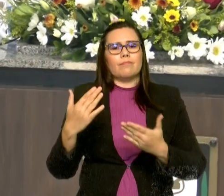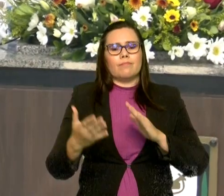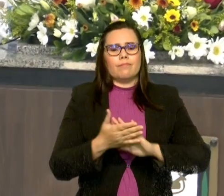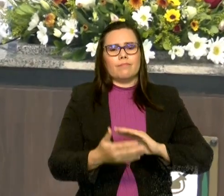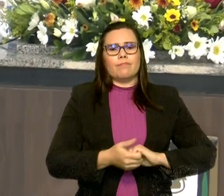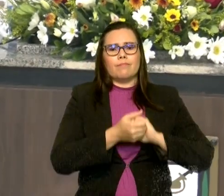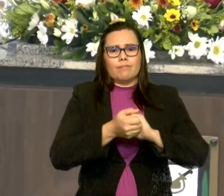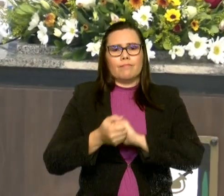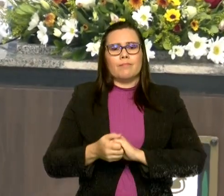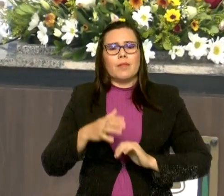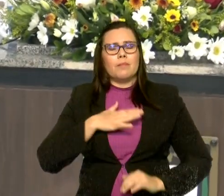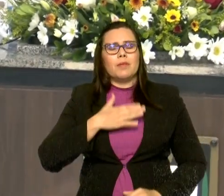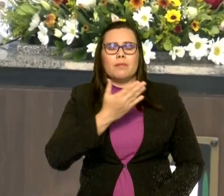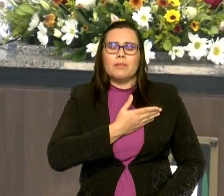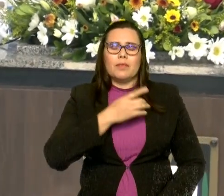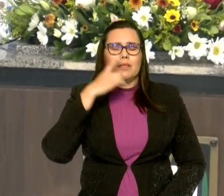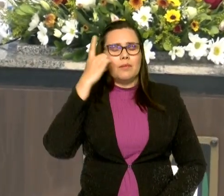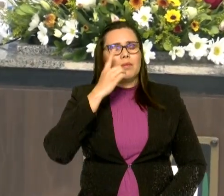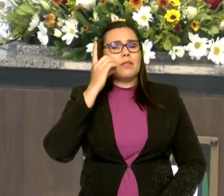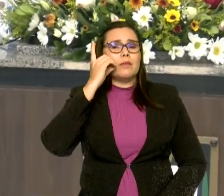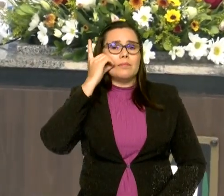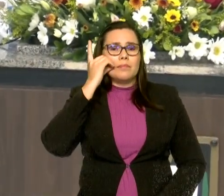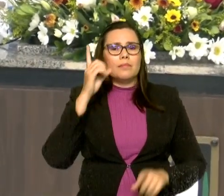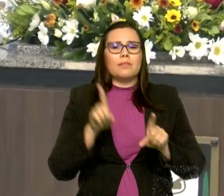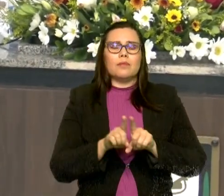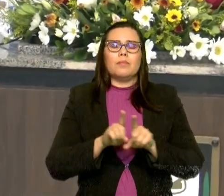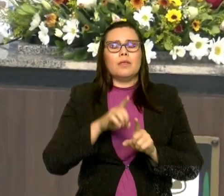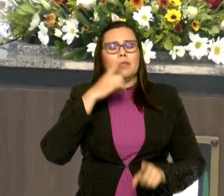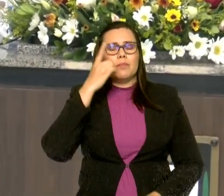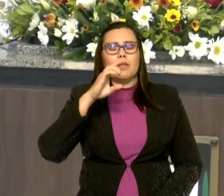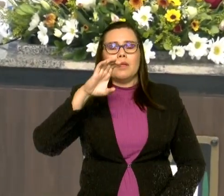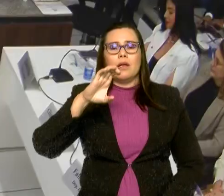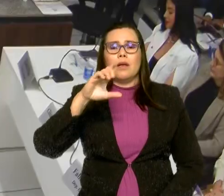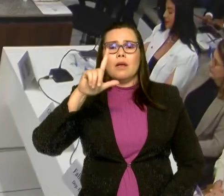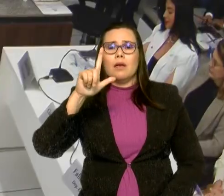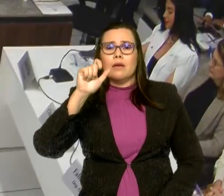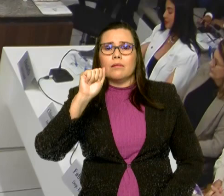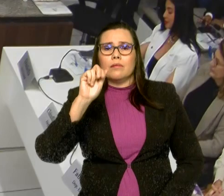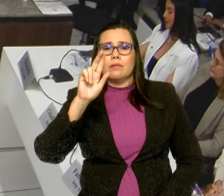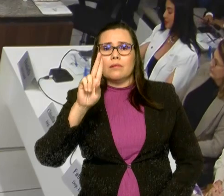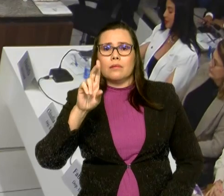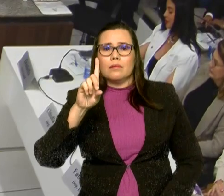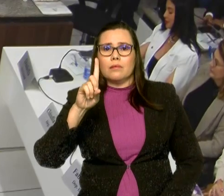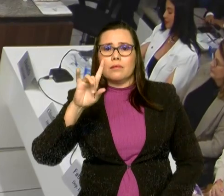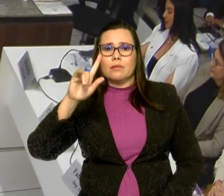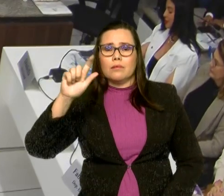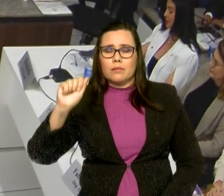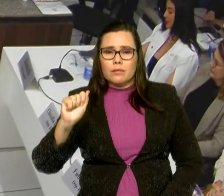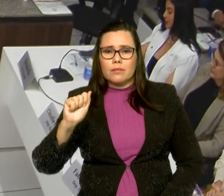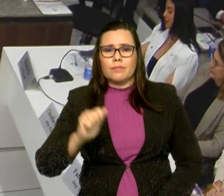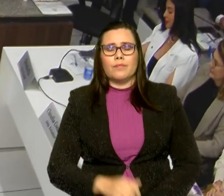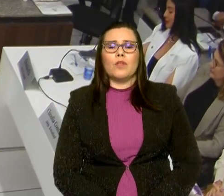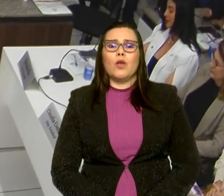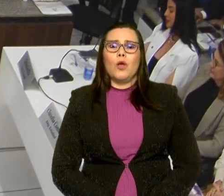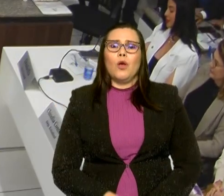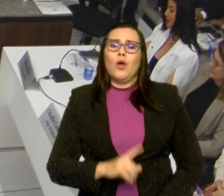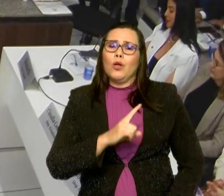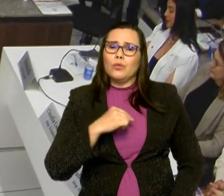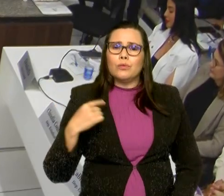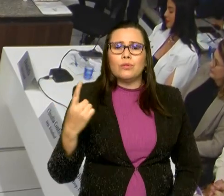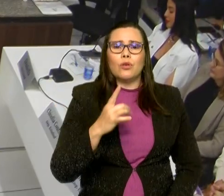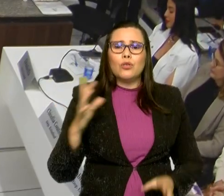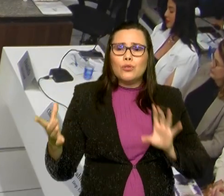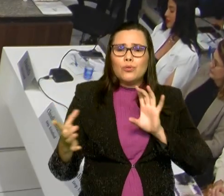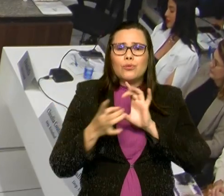minha querida deputada Daniela, deputada Cláudia. Quero dizer que juntas nós iremos fazer um trabalho maravilhoso na cidade de Caxias.